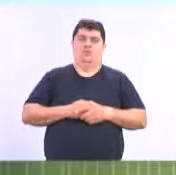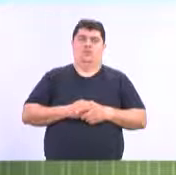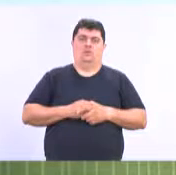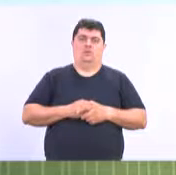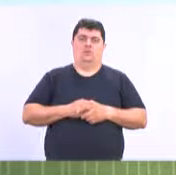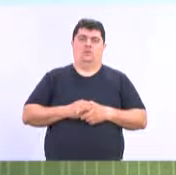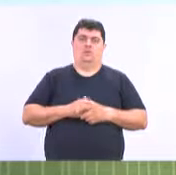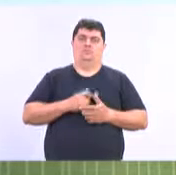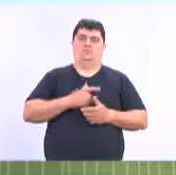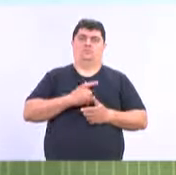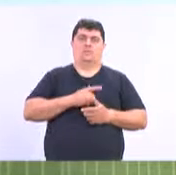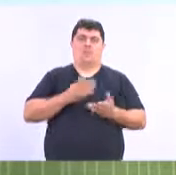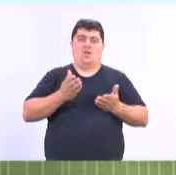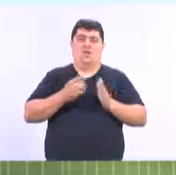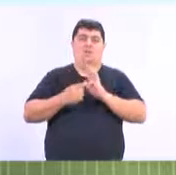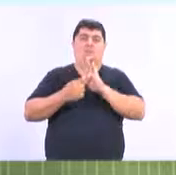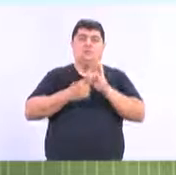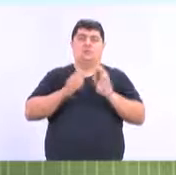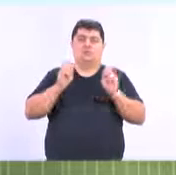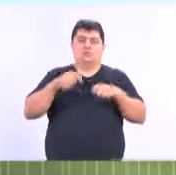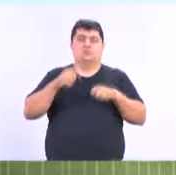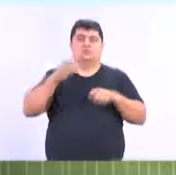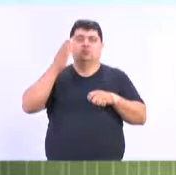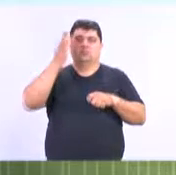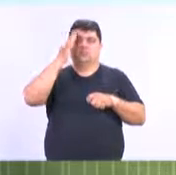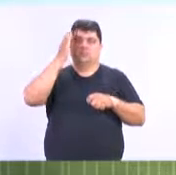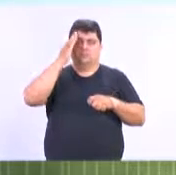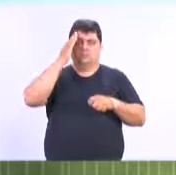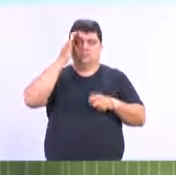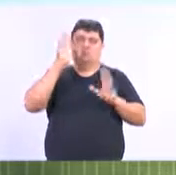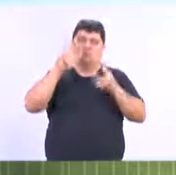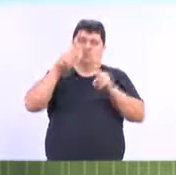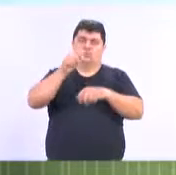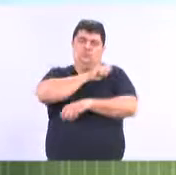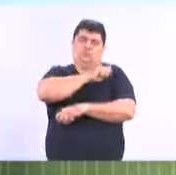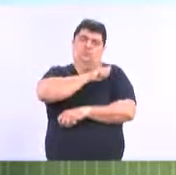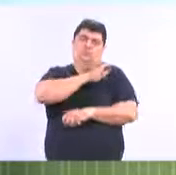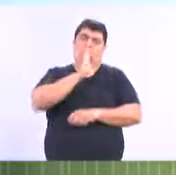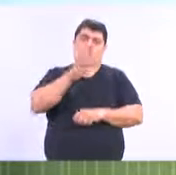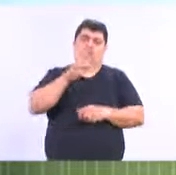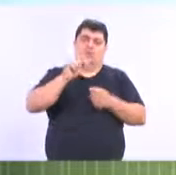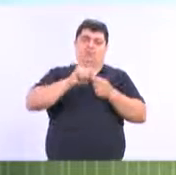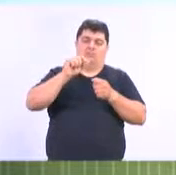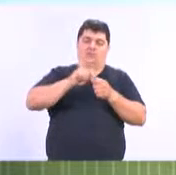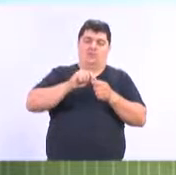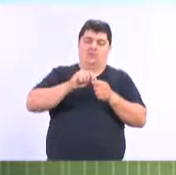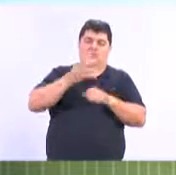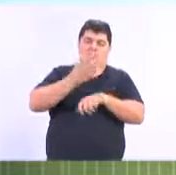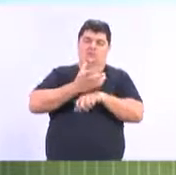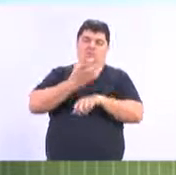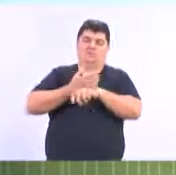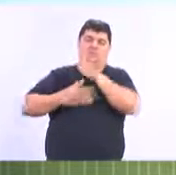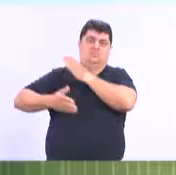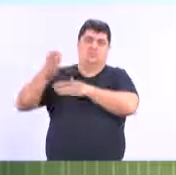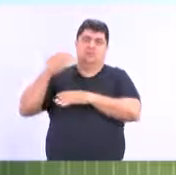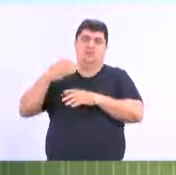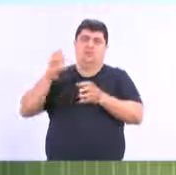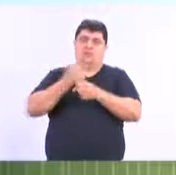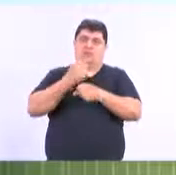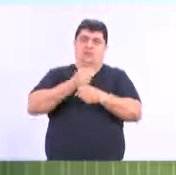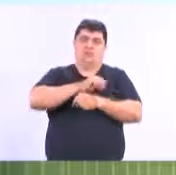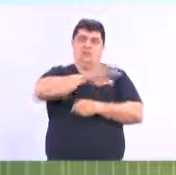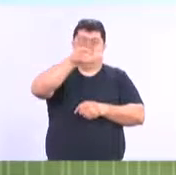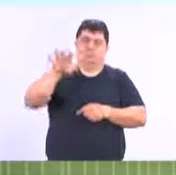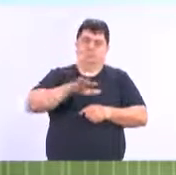falar do balanço patrimonial, já entendendo que todos que estão nos ouvindo fez a disciplina de contabilidade geral. Então, a gente vai